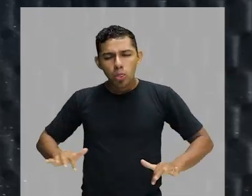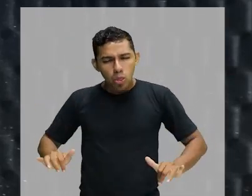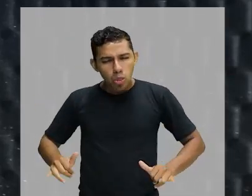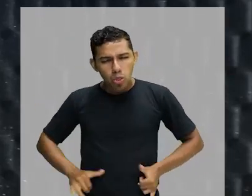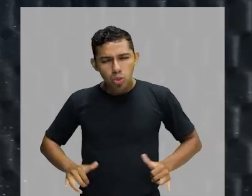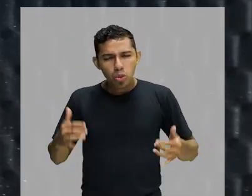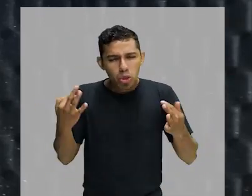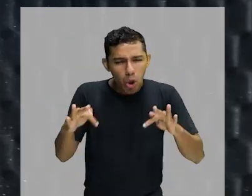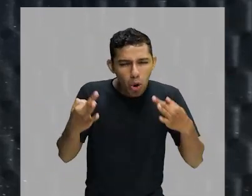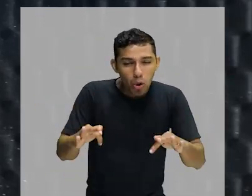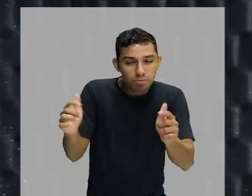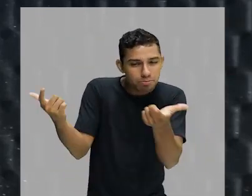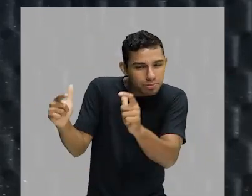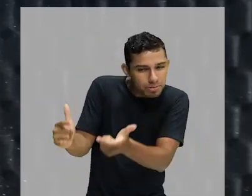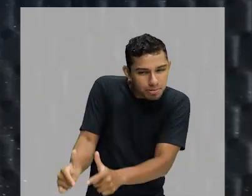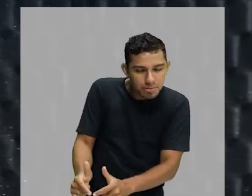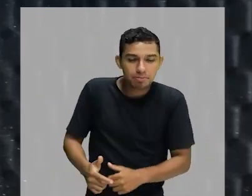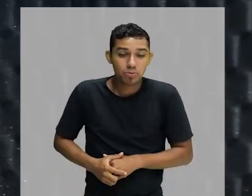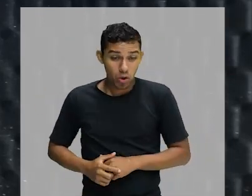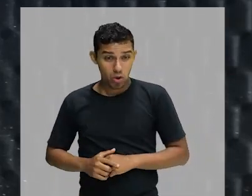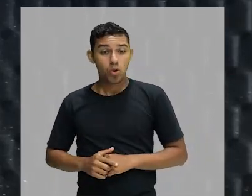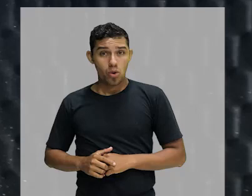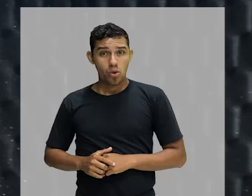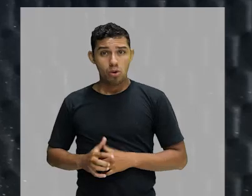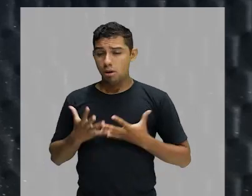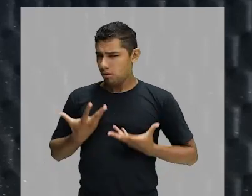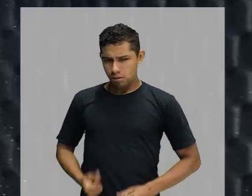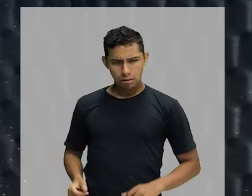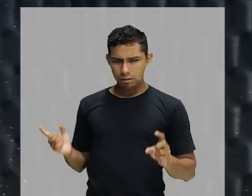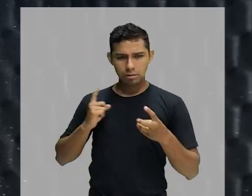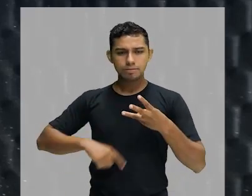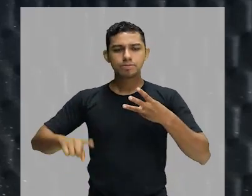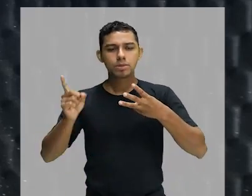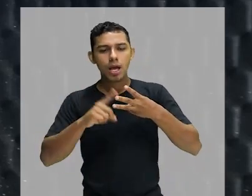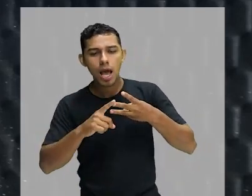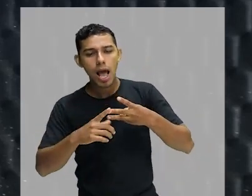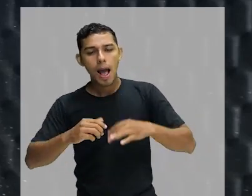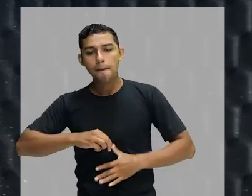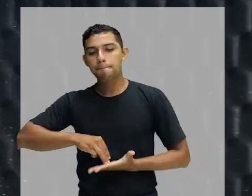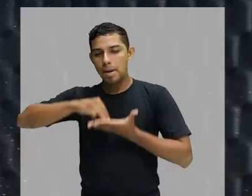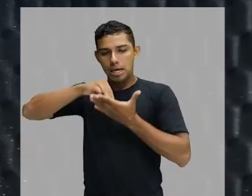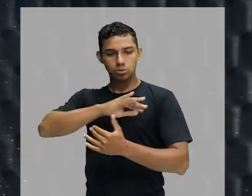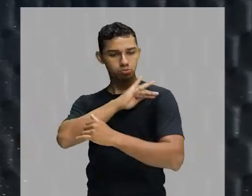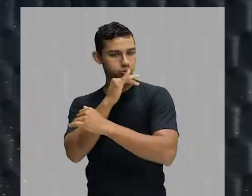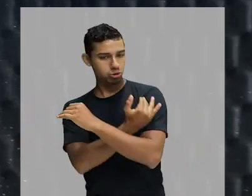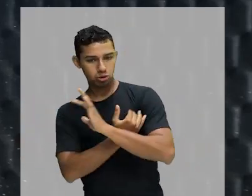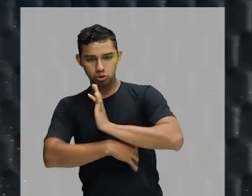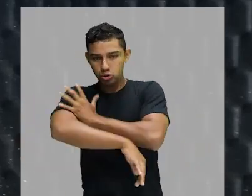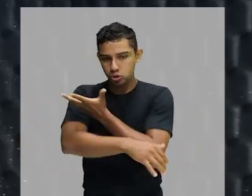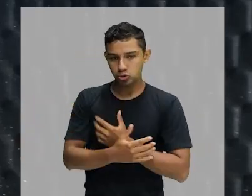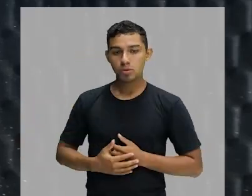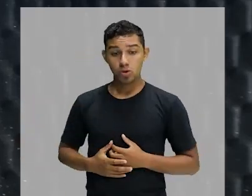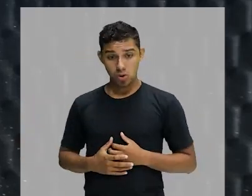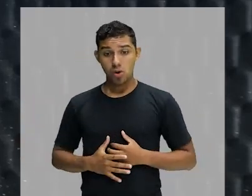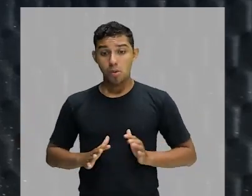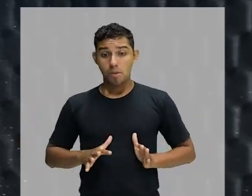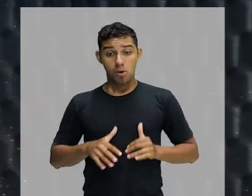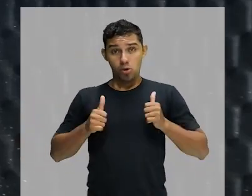força muscular, relaxa o corpo e melhora a concentração, ajuda a perder peso